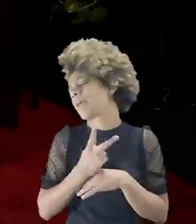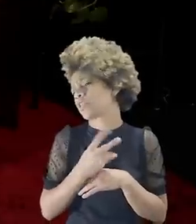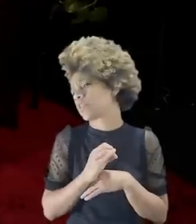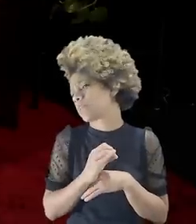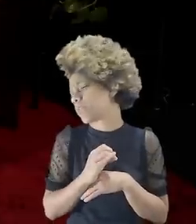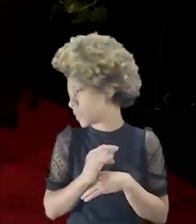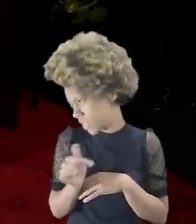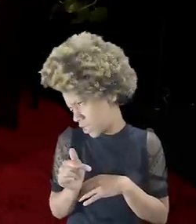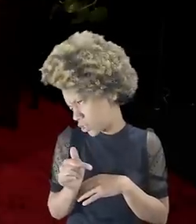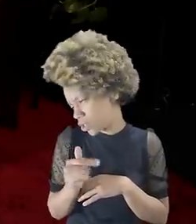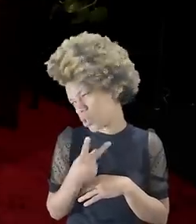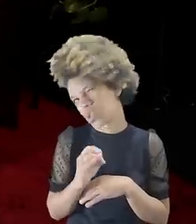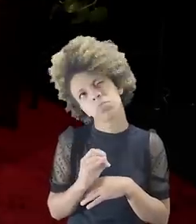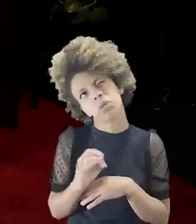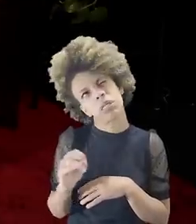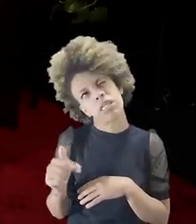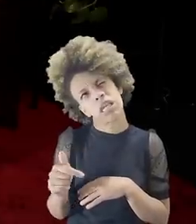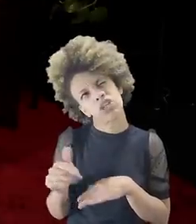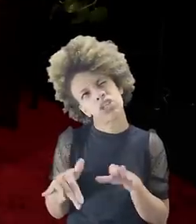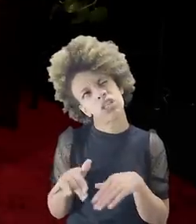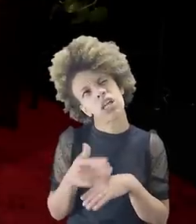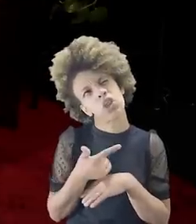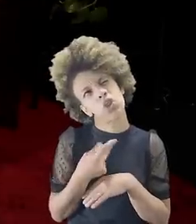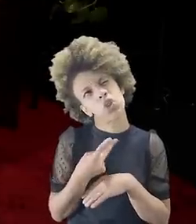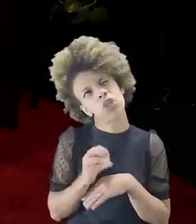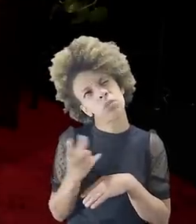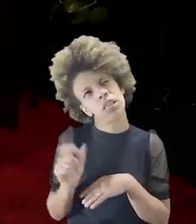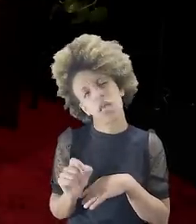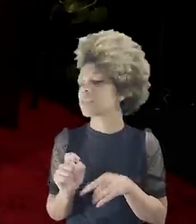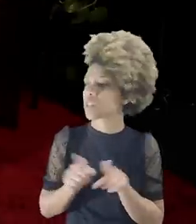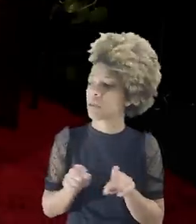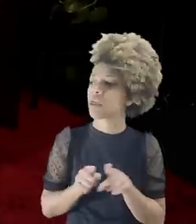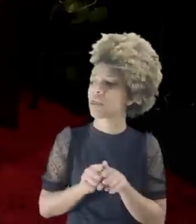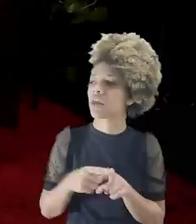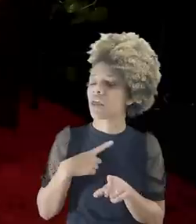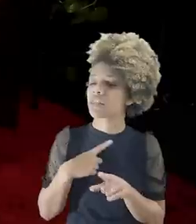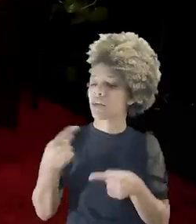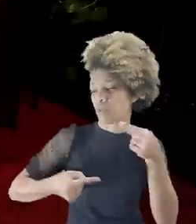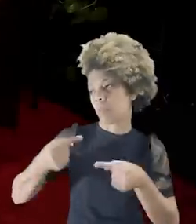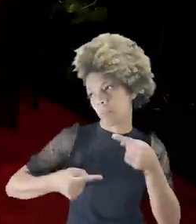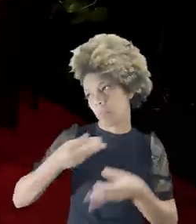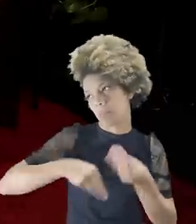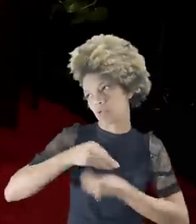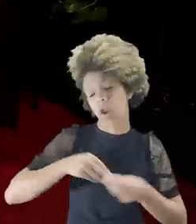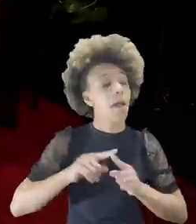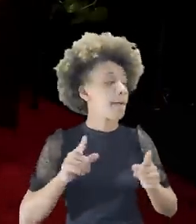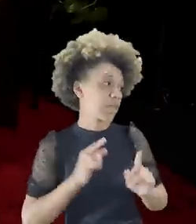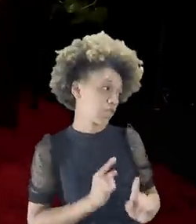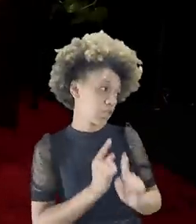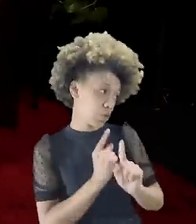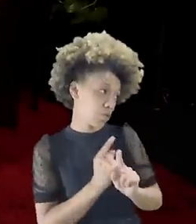mas eu acho é foi em 2007 eu acho que talvez em 2010 ele tenha jogado um um amistoso também mas você